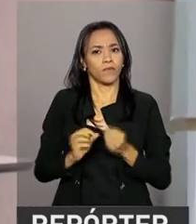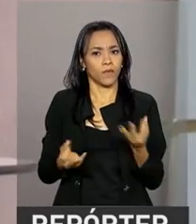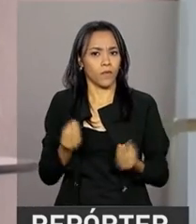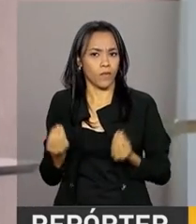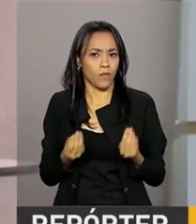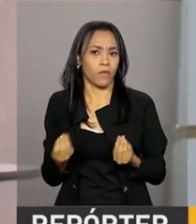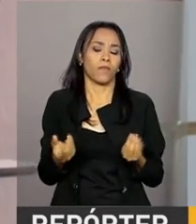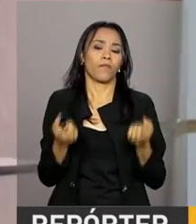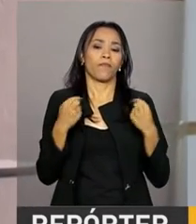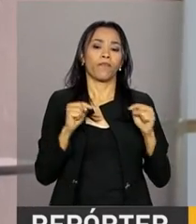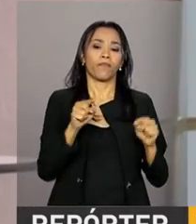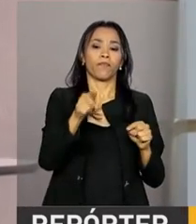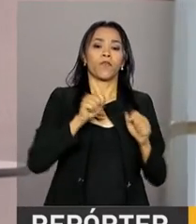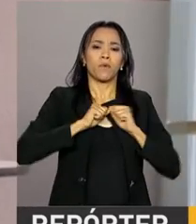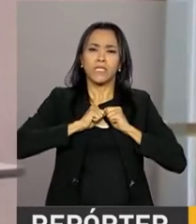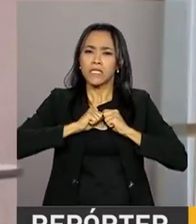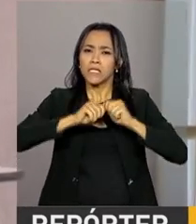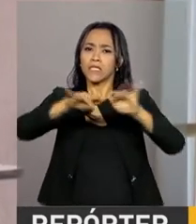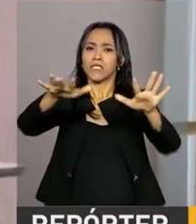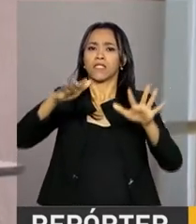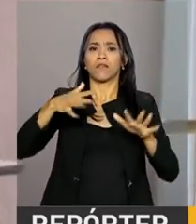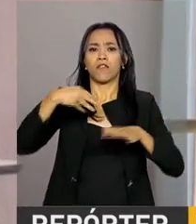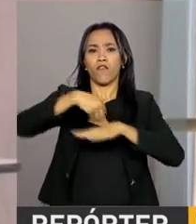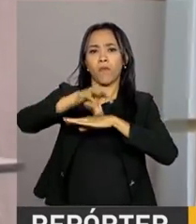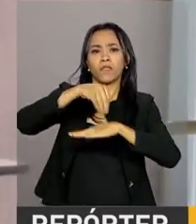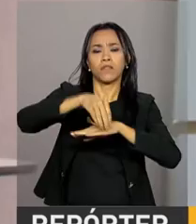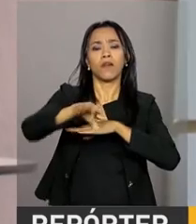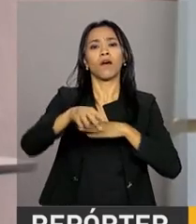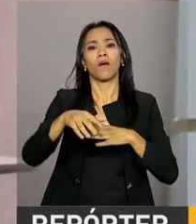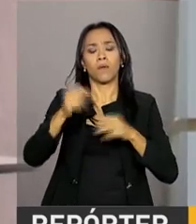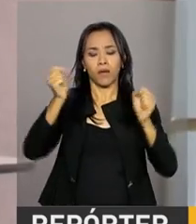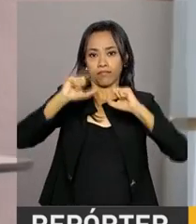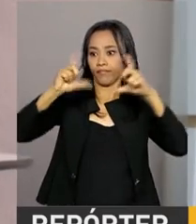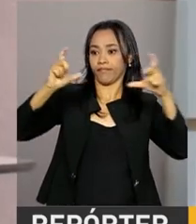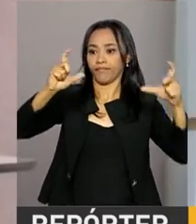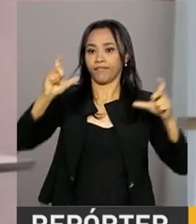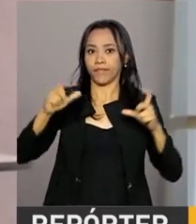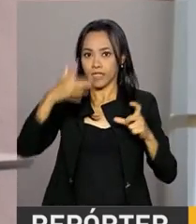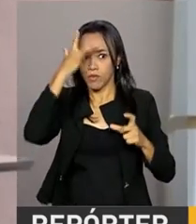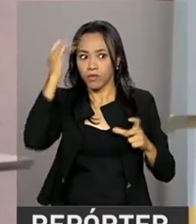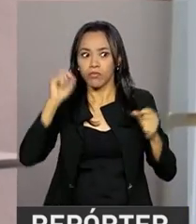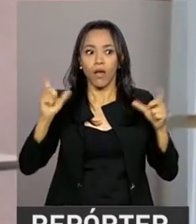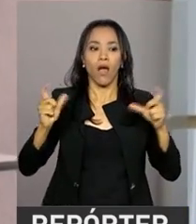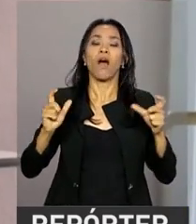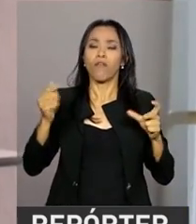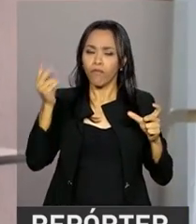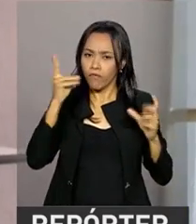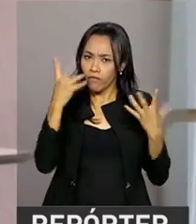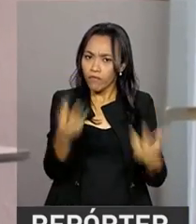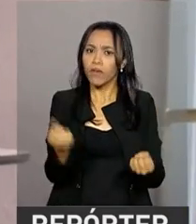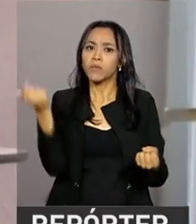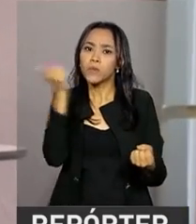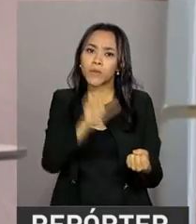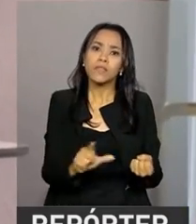acredita que com a disseminação da informação e despertando o interesse, a gente vai conseguir